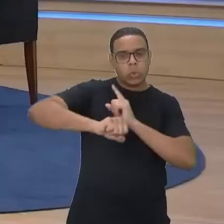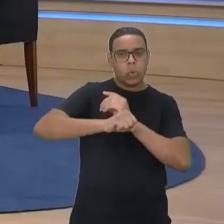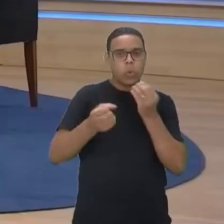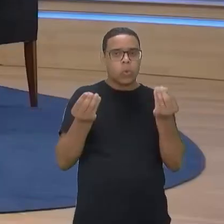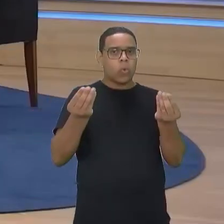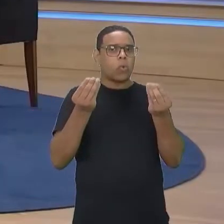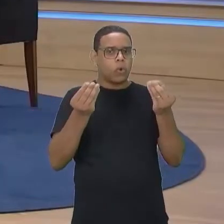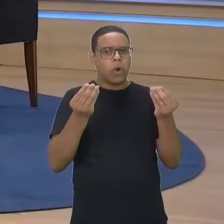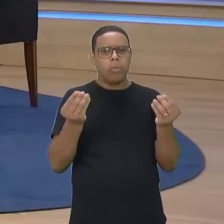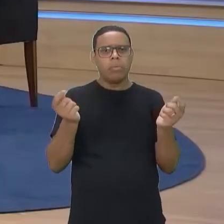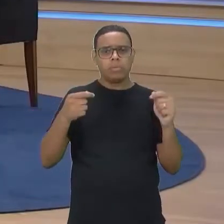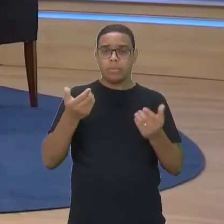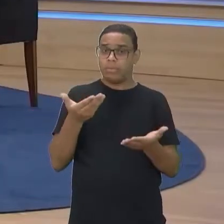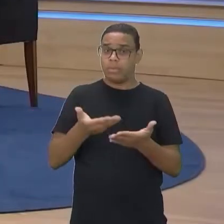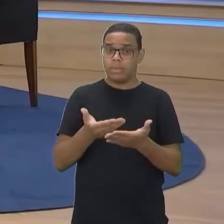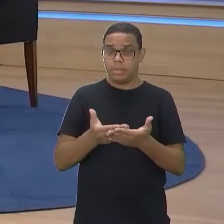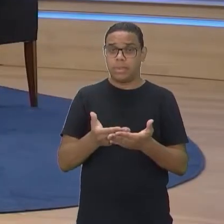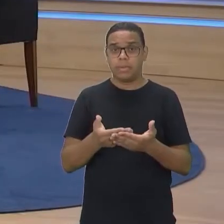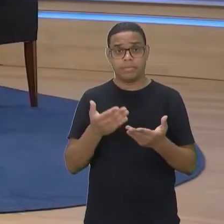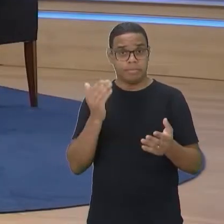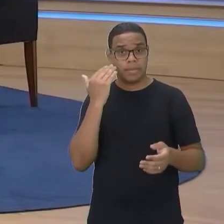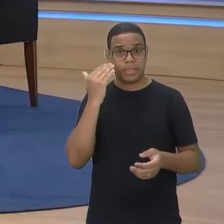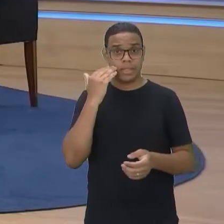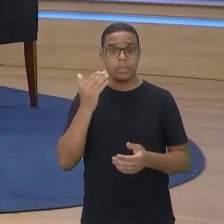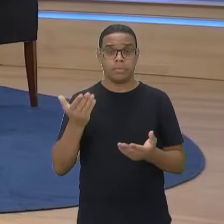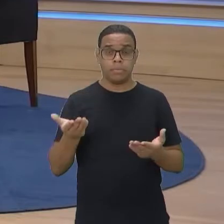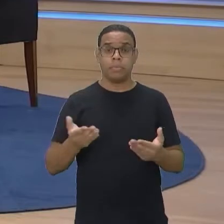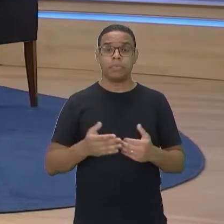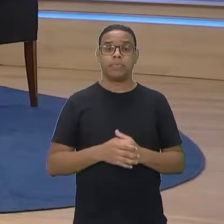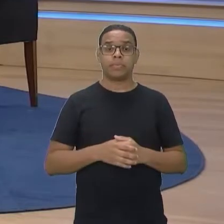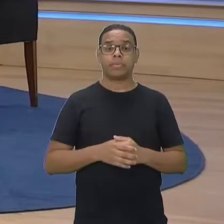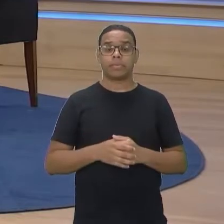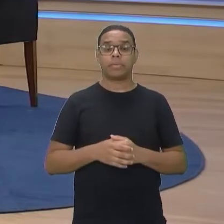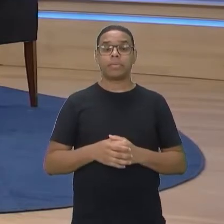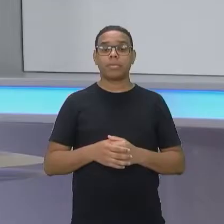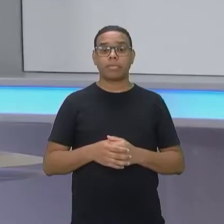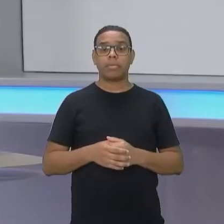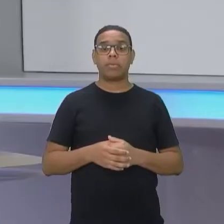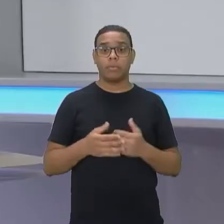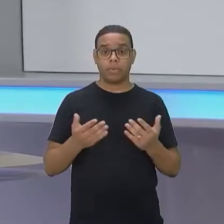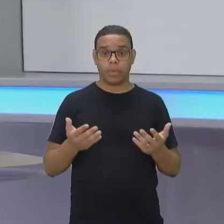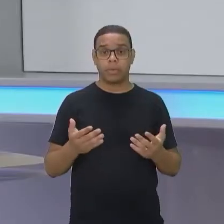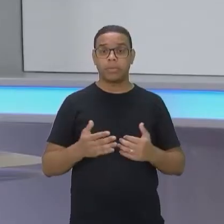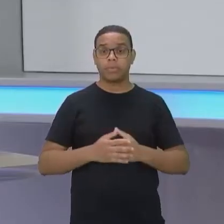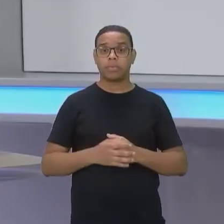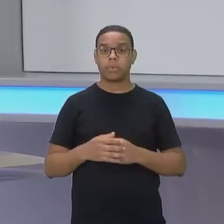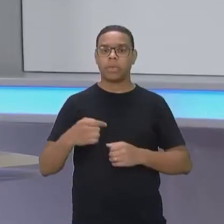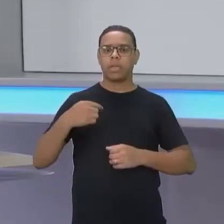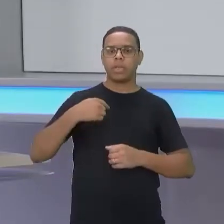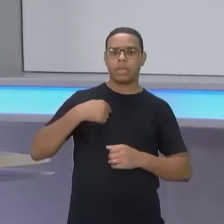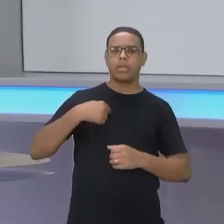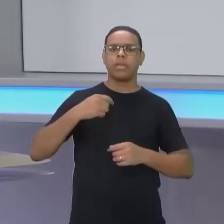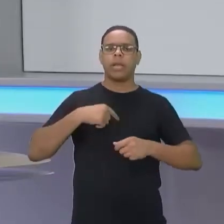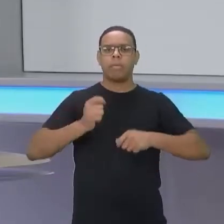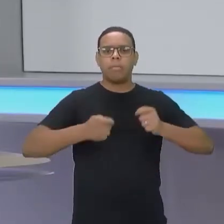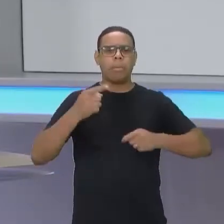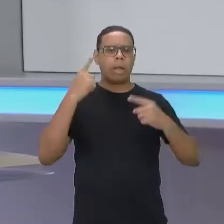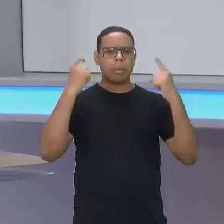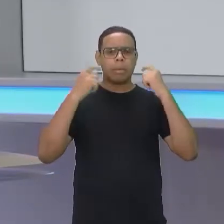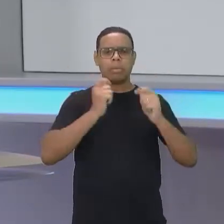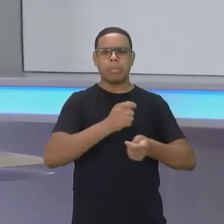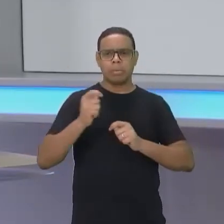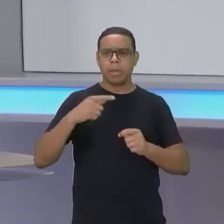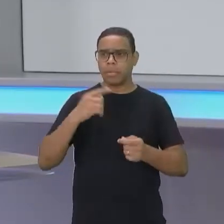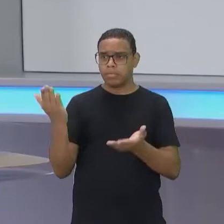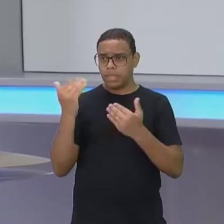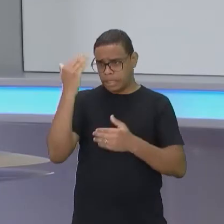mesmo na aula, entendeu? Então, sendo assim, eu fiquei aqui, fiz um barulhão, mas eu queria te convidar